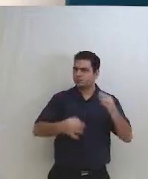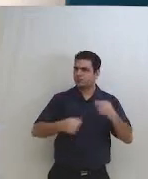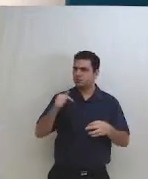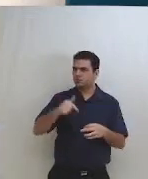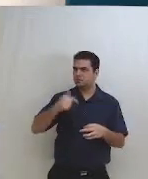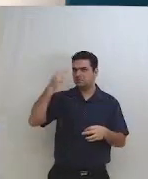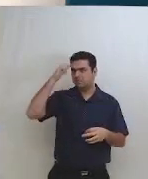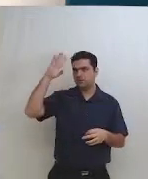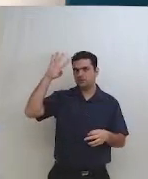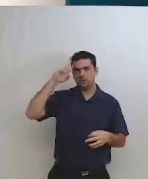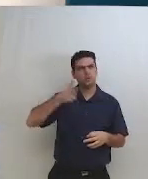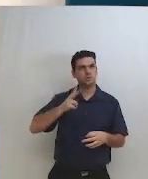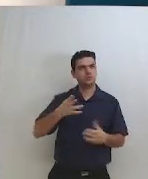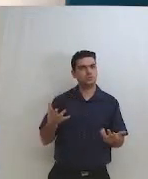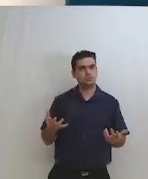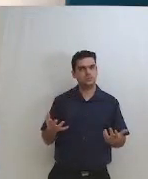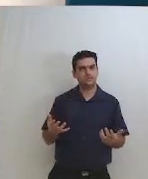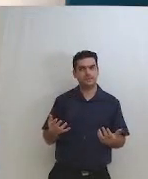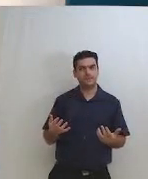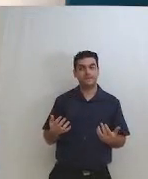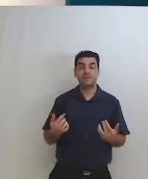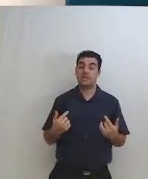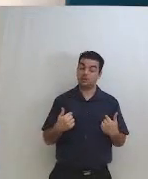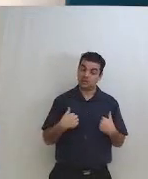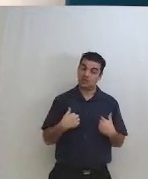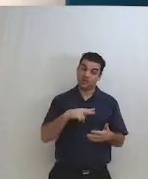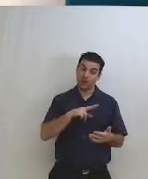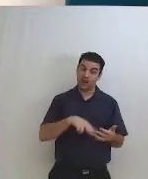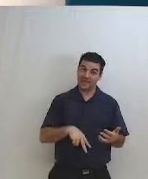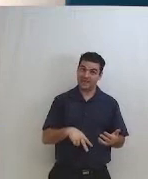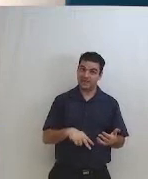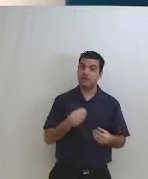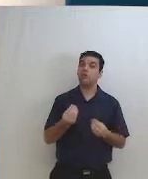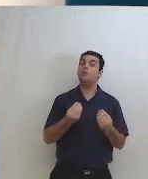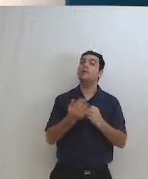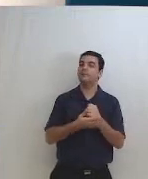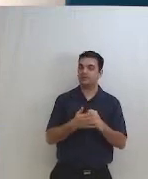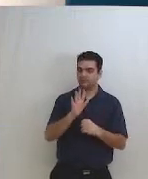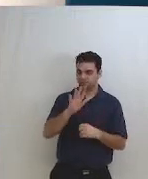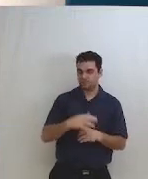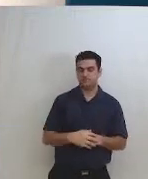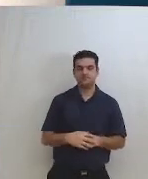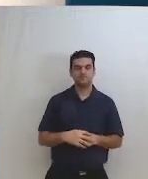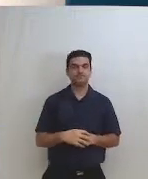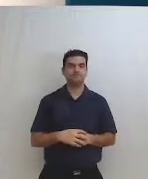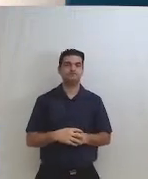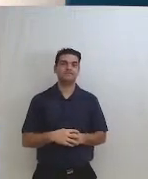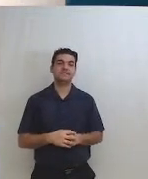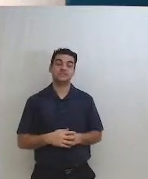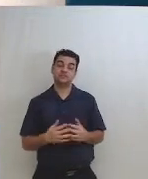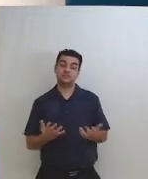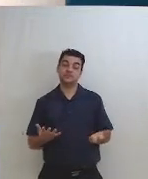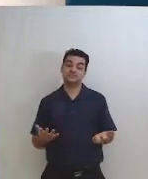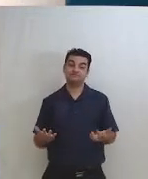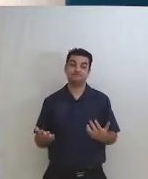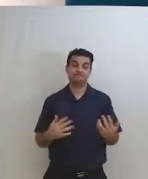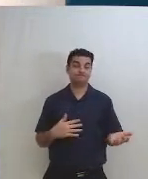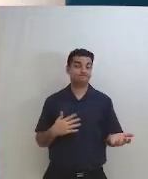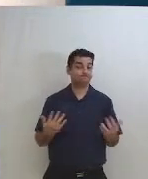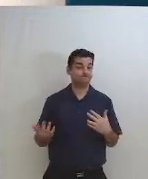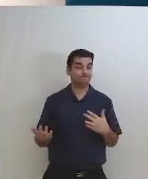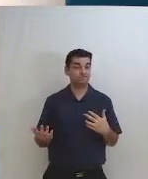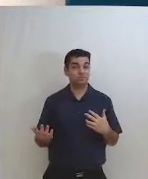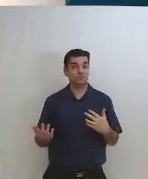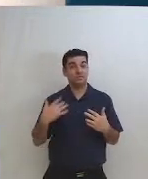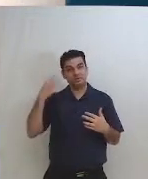e faço uma transcrição dos fundamentos. De fato, digo eu, a situação não se enquadra totalmente na hipótese